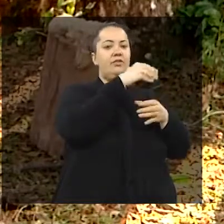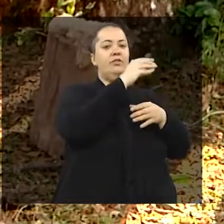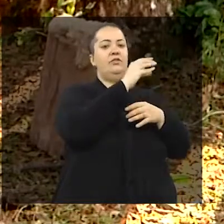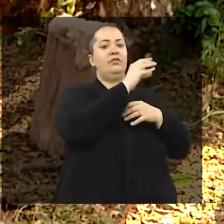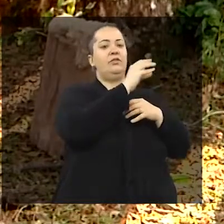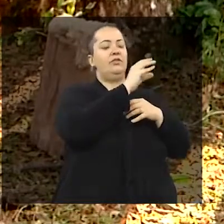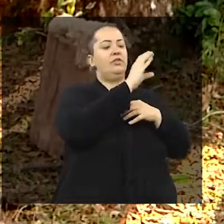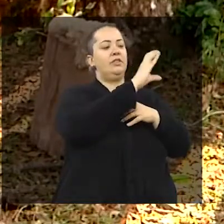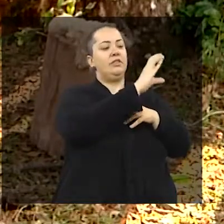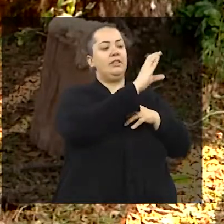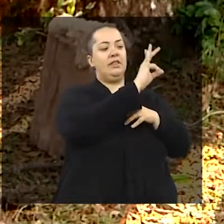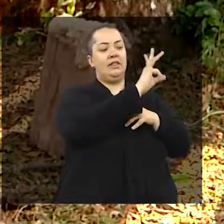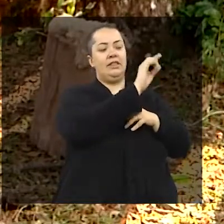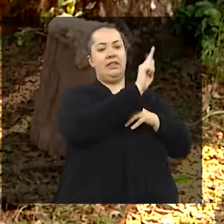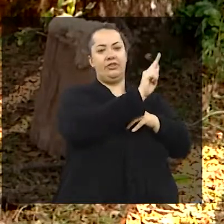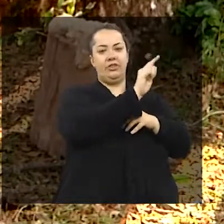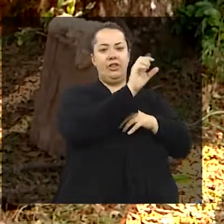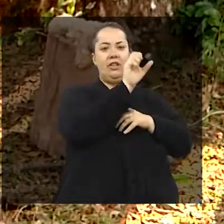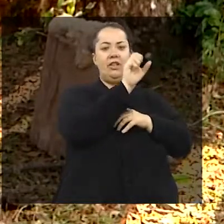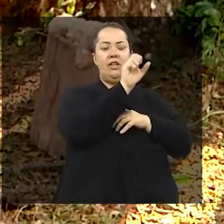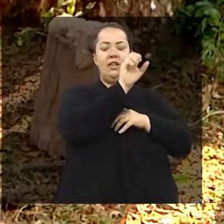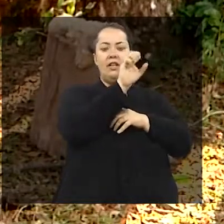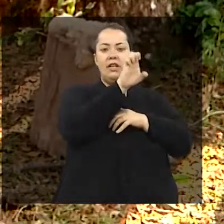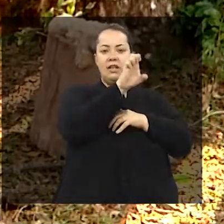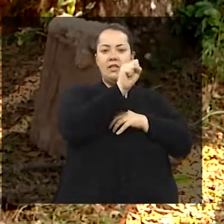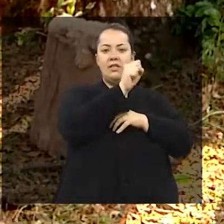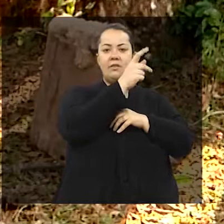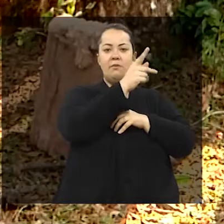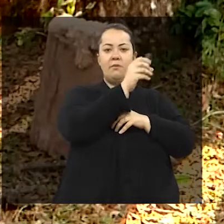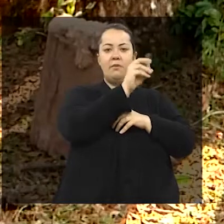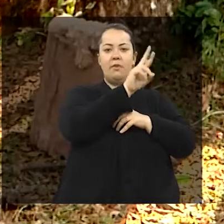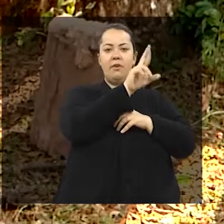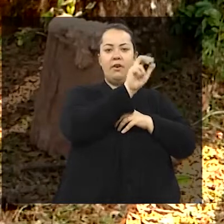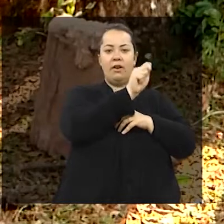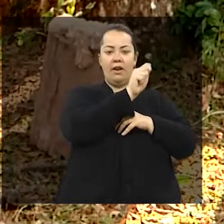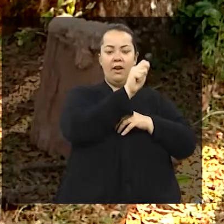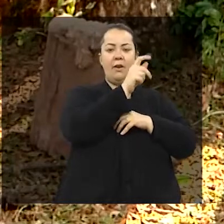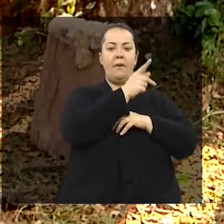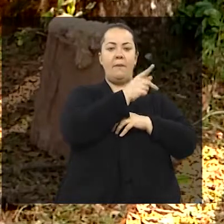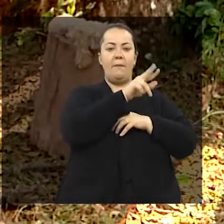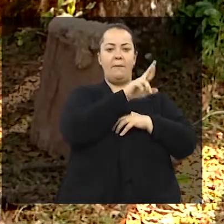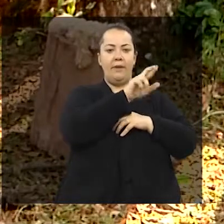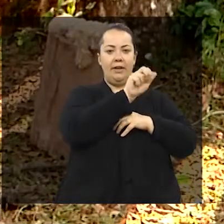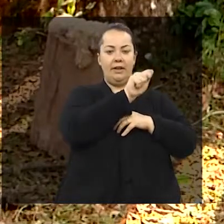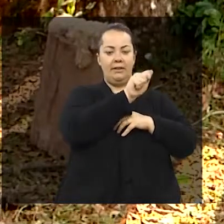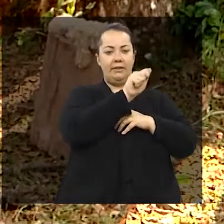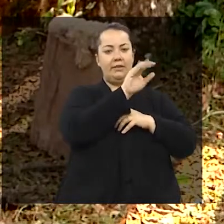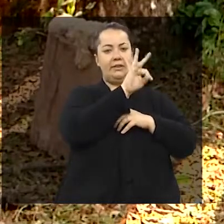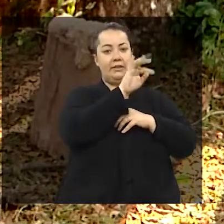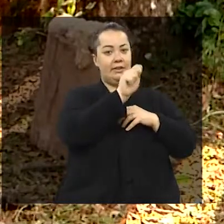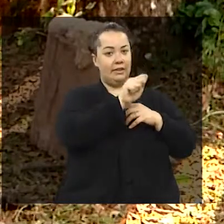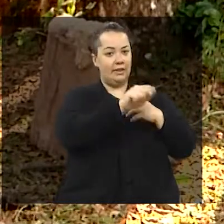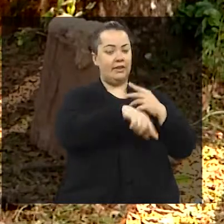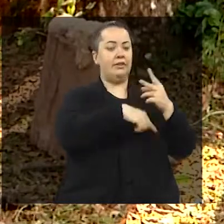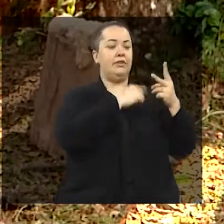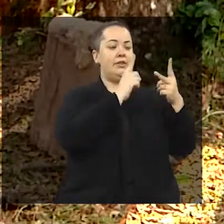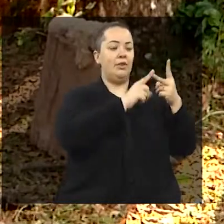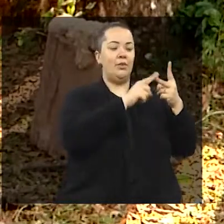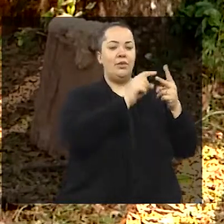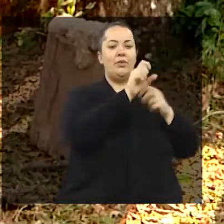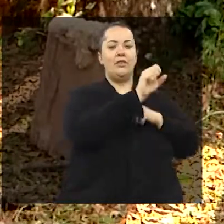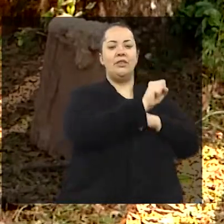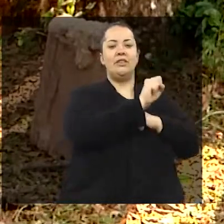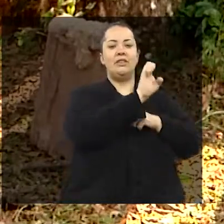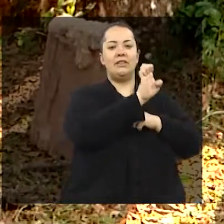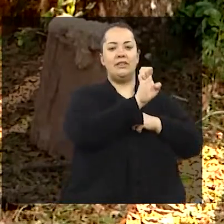com o coordenador da época através de um acordo com a prefeitura municipal o prefeito da época para fazer na Praça